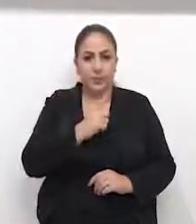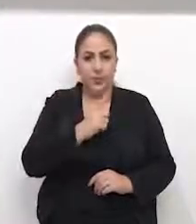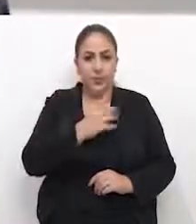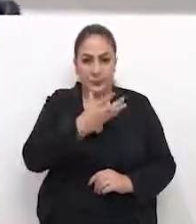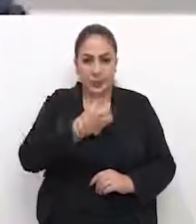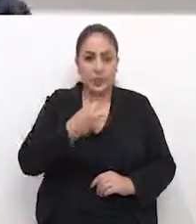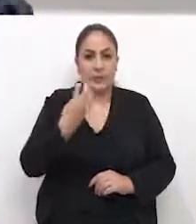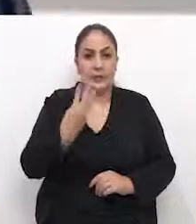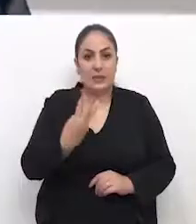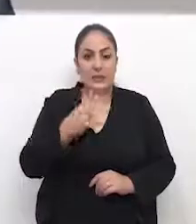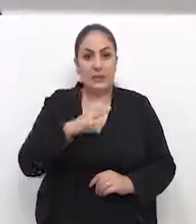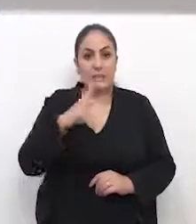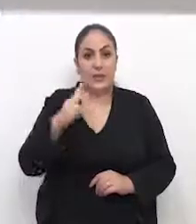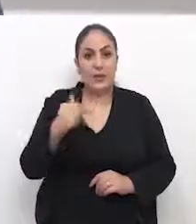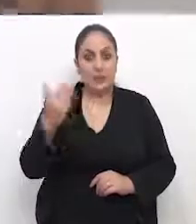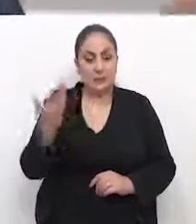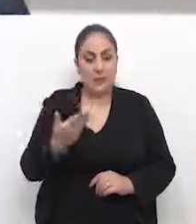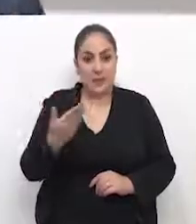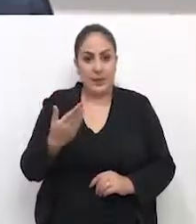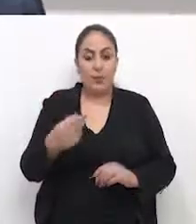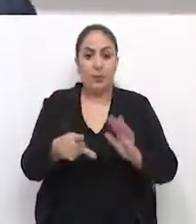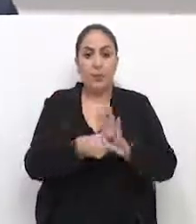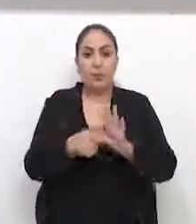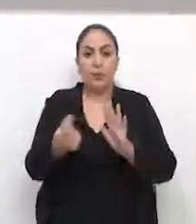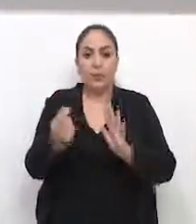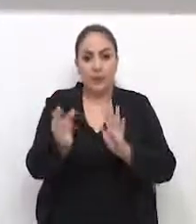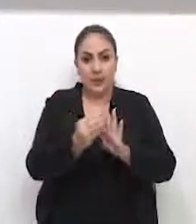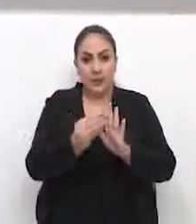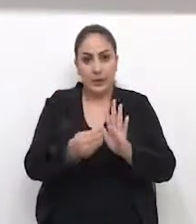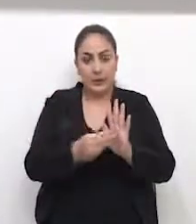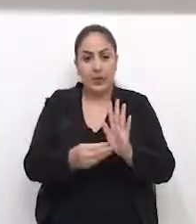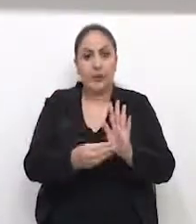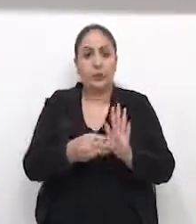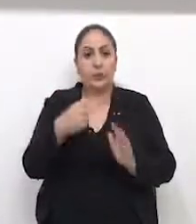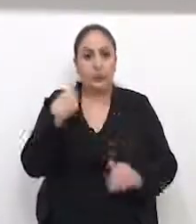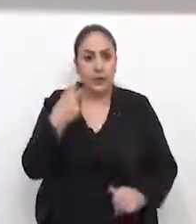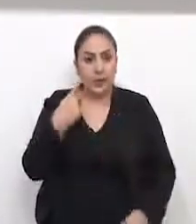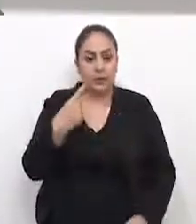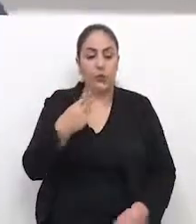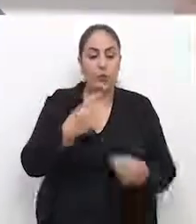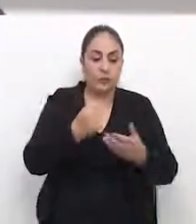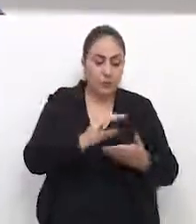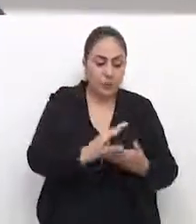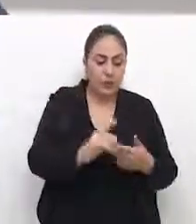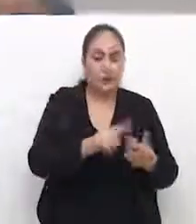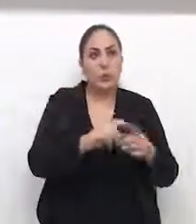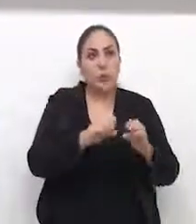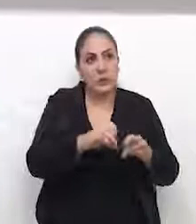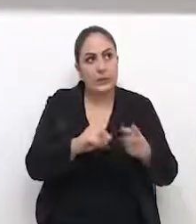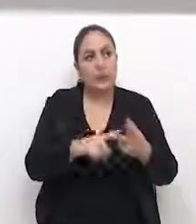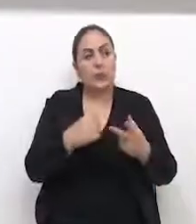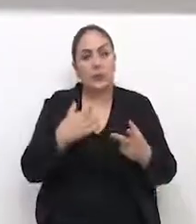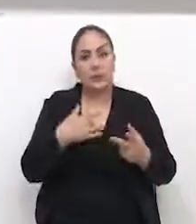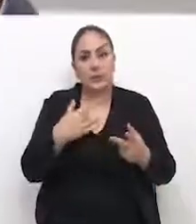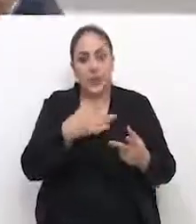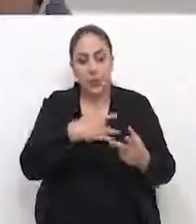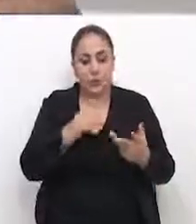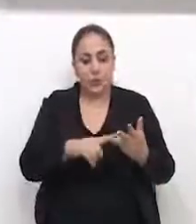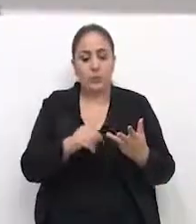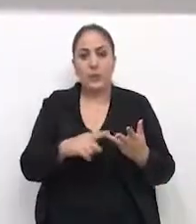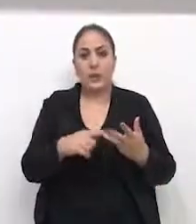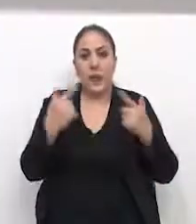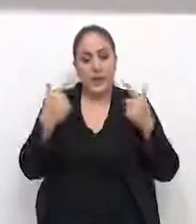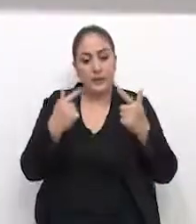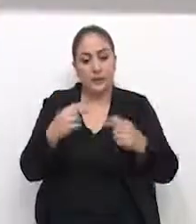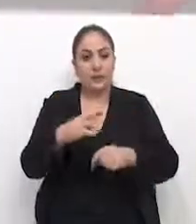aí 3 milhões e meio de emendas impositivas dos vereadores para investimento na educação, na saúde,